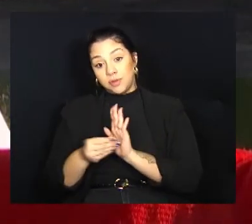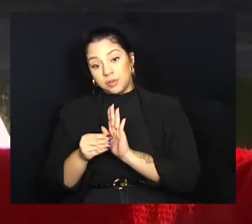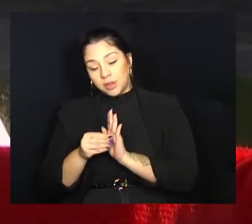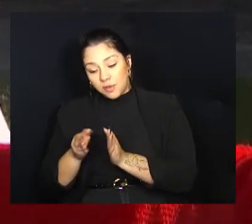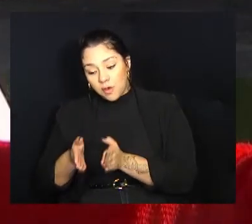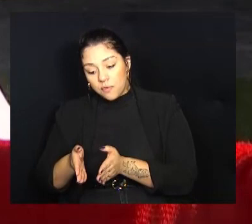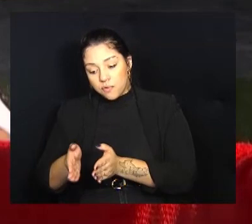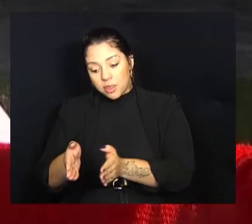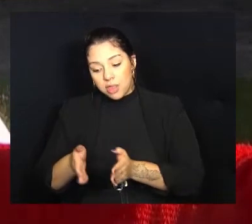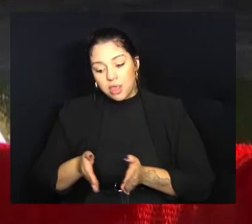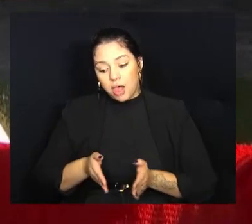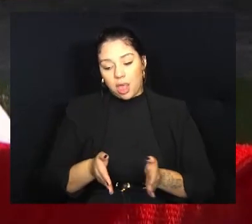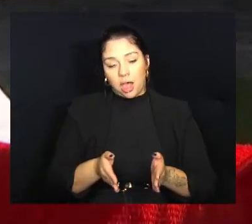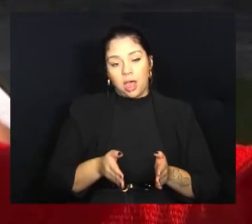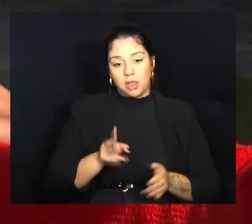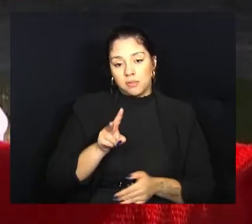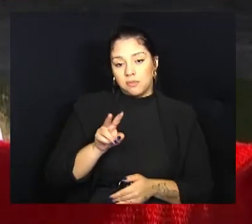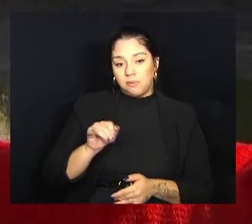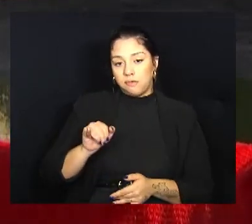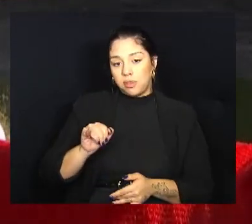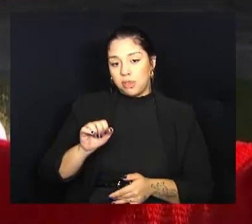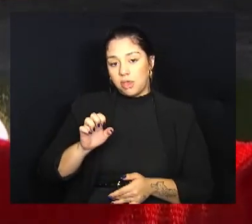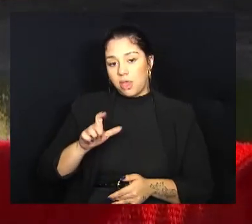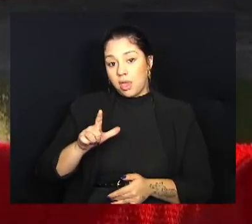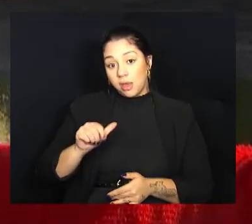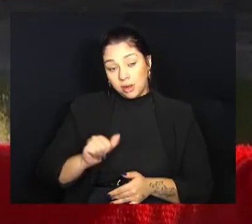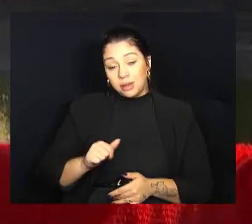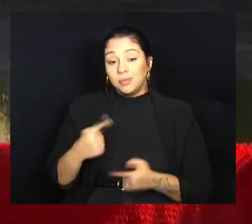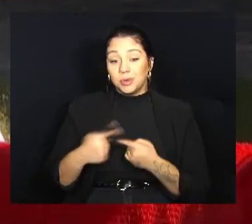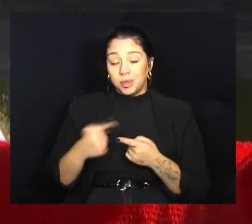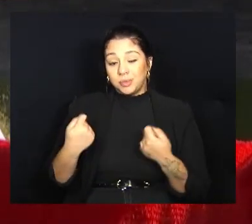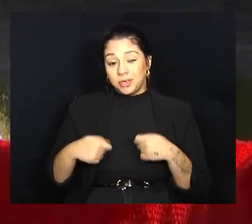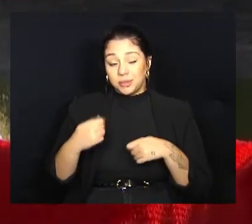era um serviço que precisava conversar com os moradores, ter autorização de cada